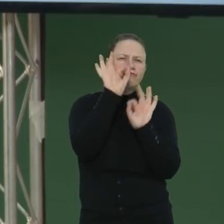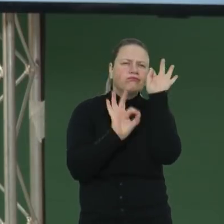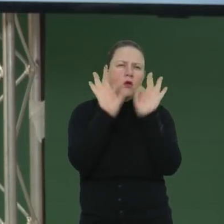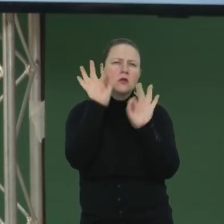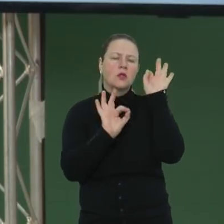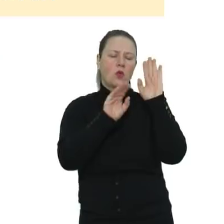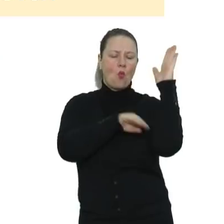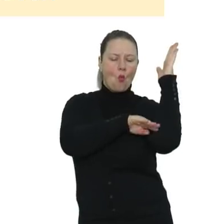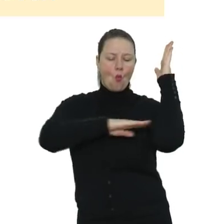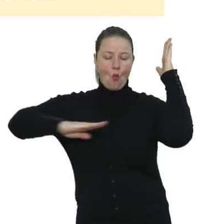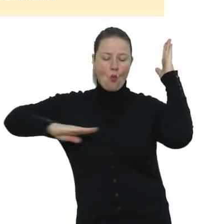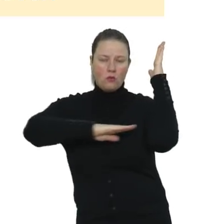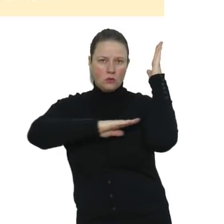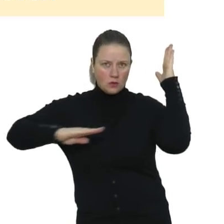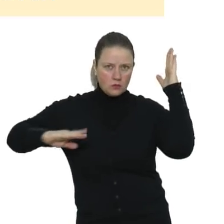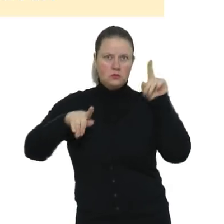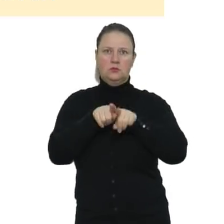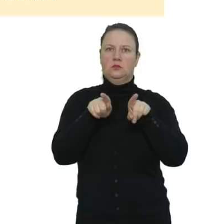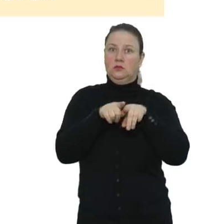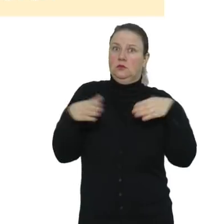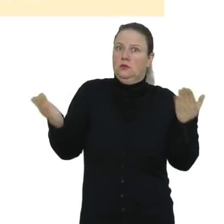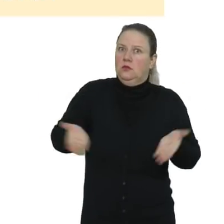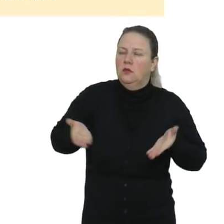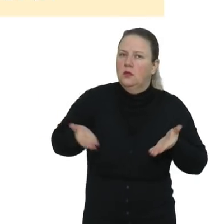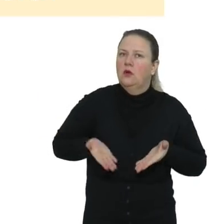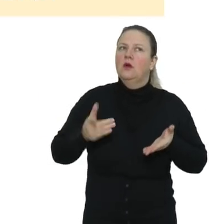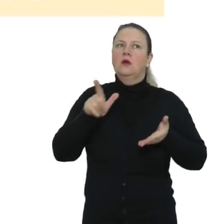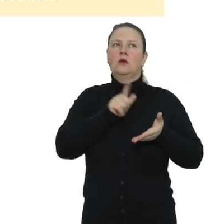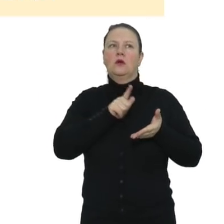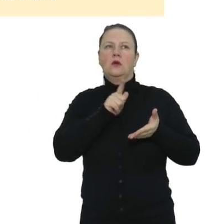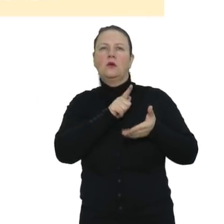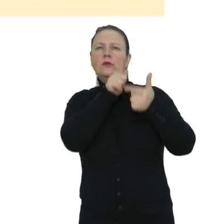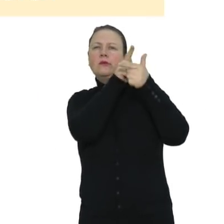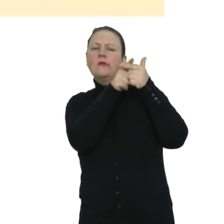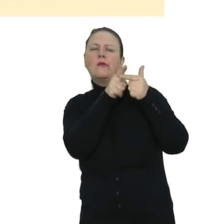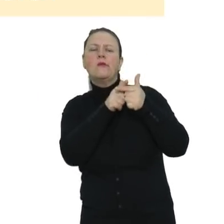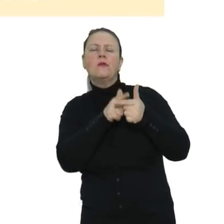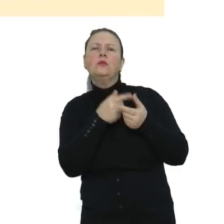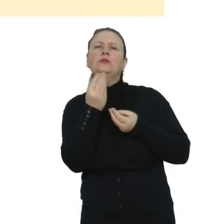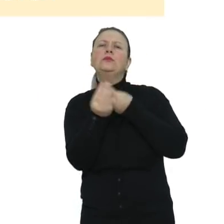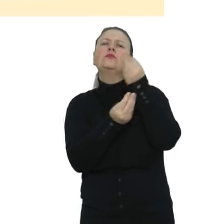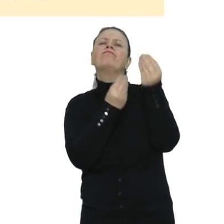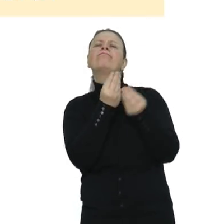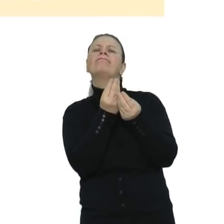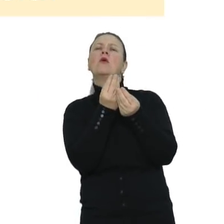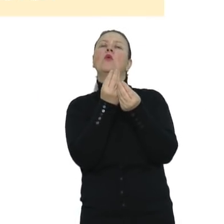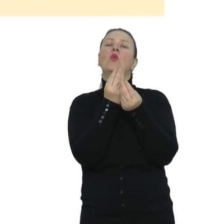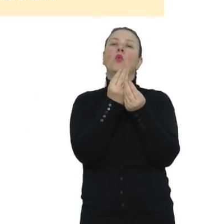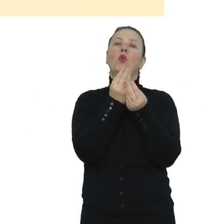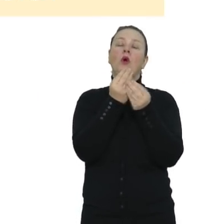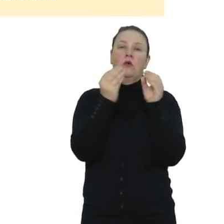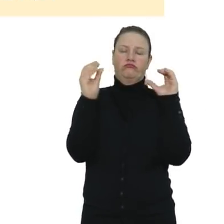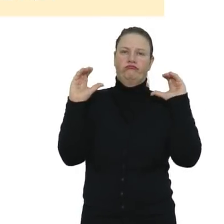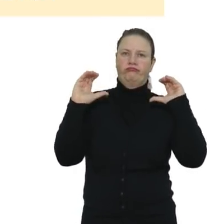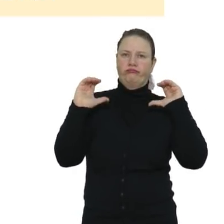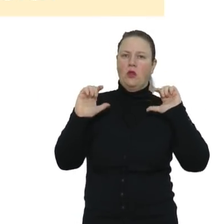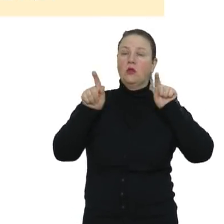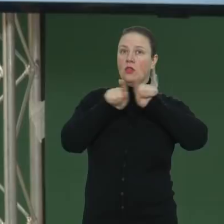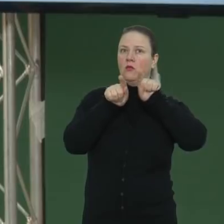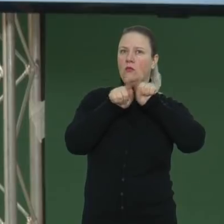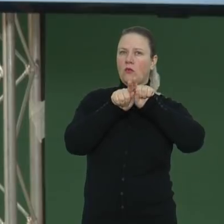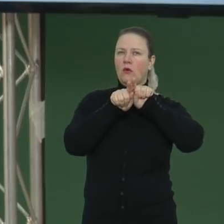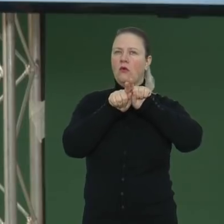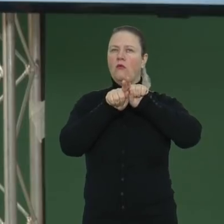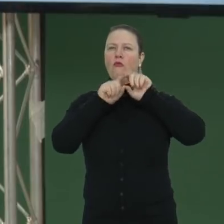do quê? De resolução de problemas, resolvendo com a função exponencial e também com a construção